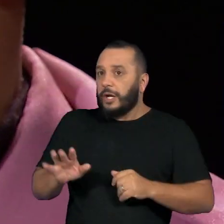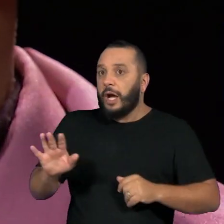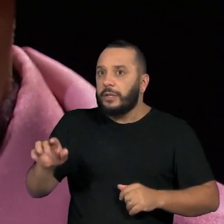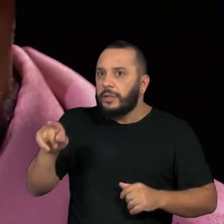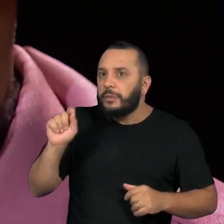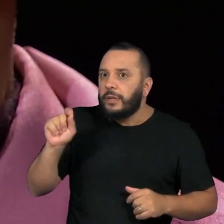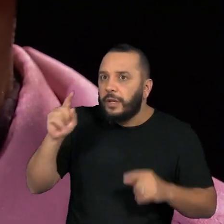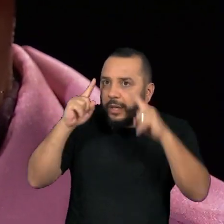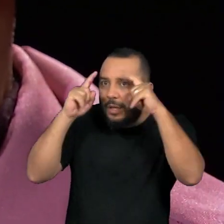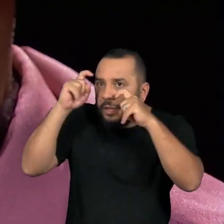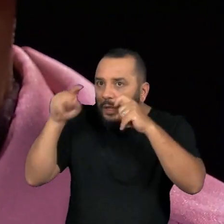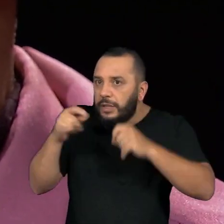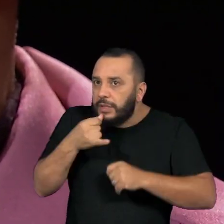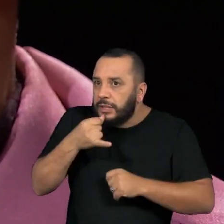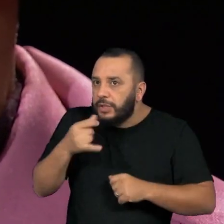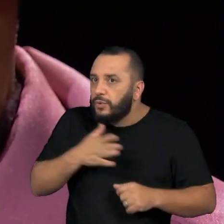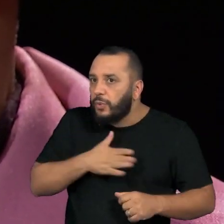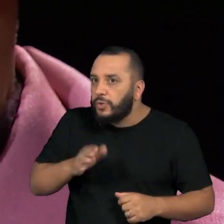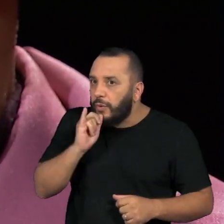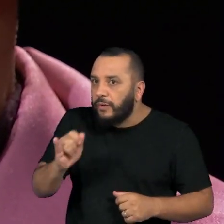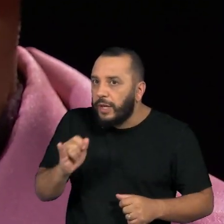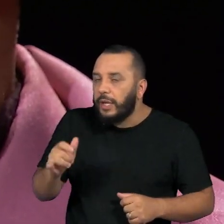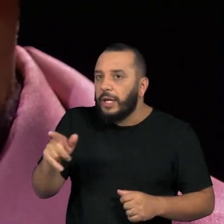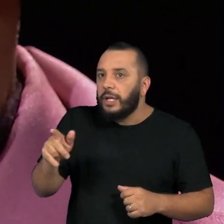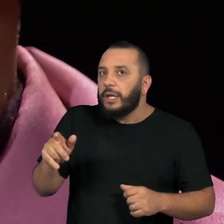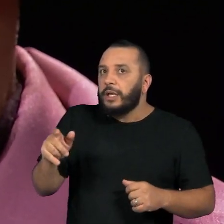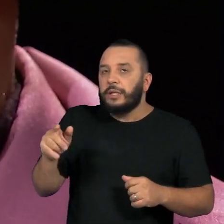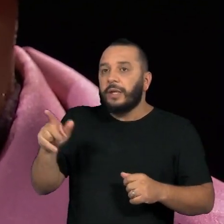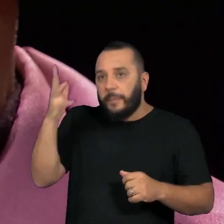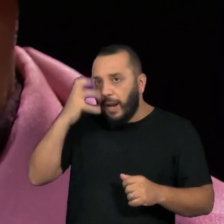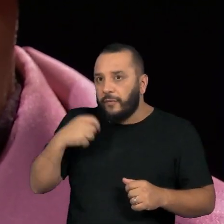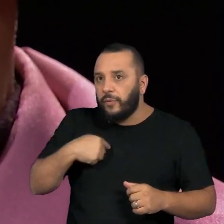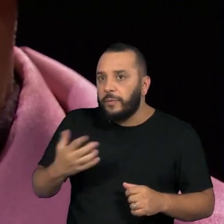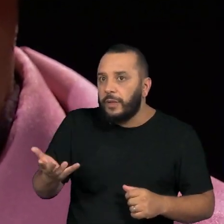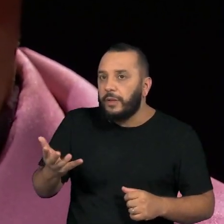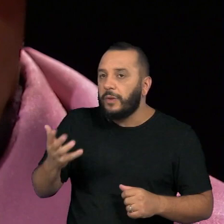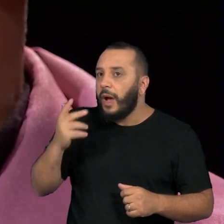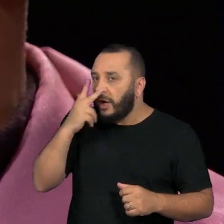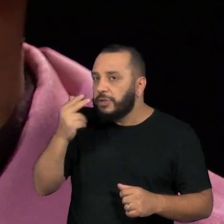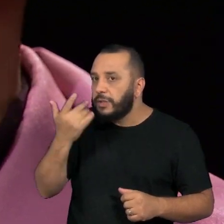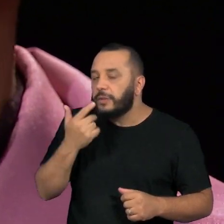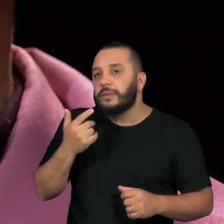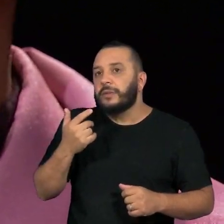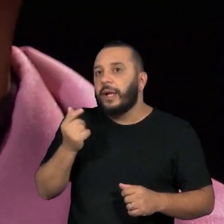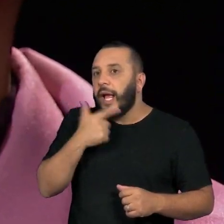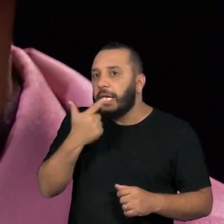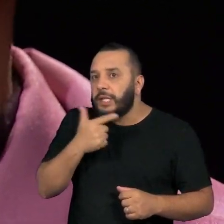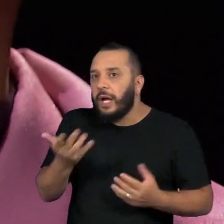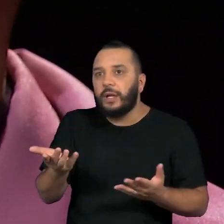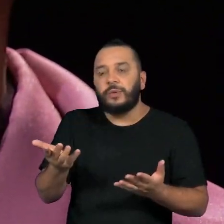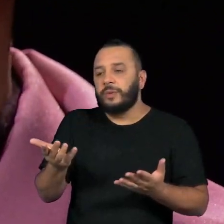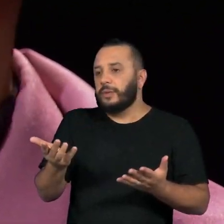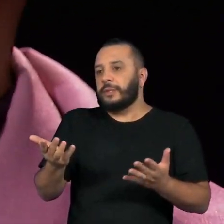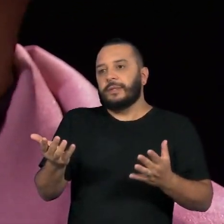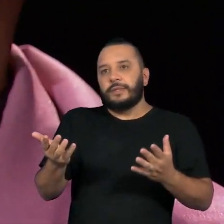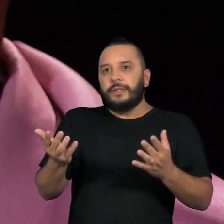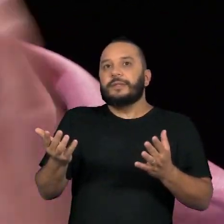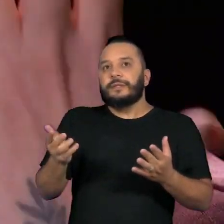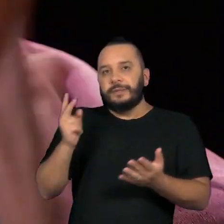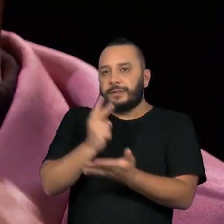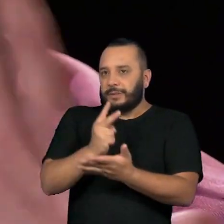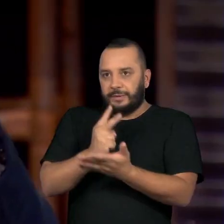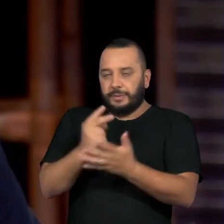milhão de coisas na cabeça. Tá triste, não gostou do que eu falei, tá bravo comigo, tá achando engraçado. A gente fica passando, a gente tá sempre...